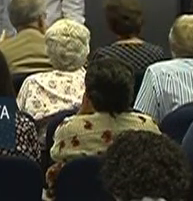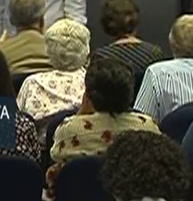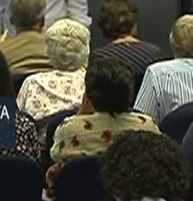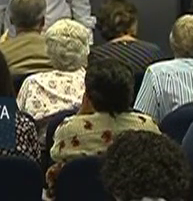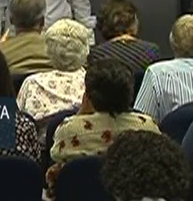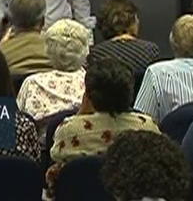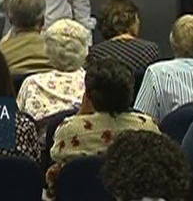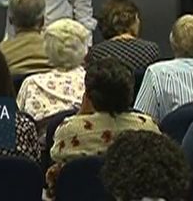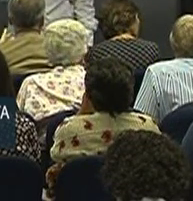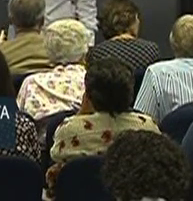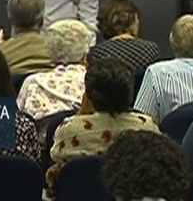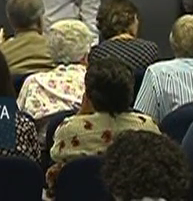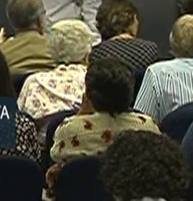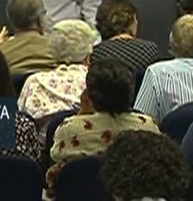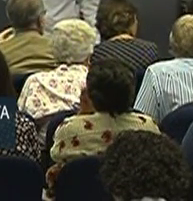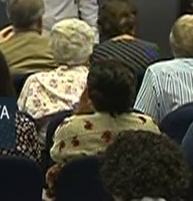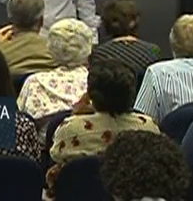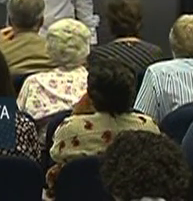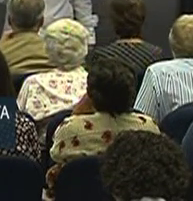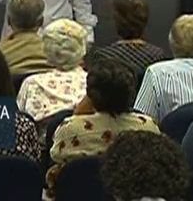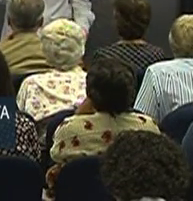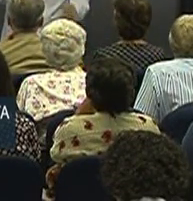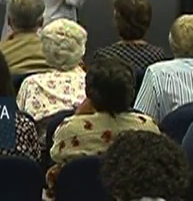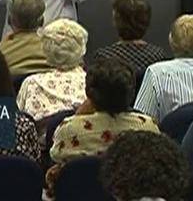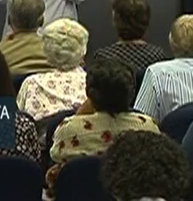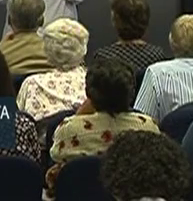final, pode haver